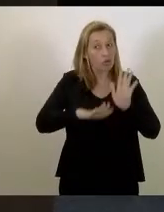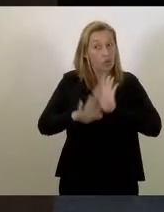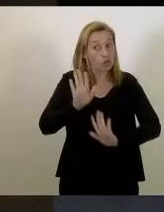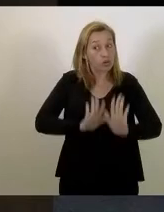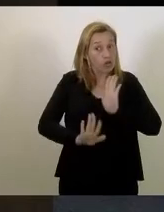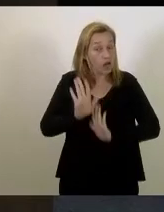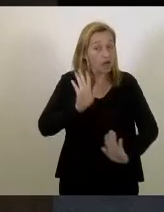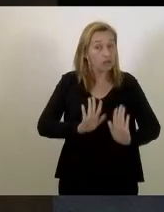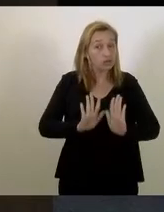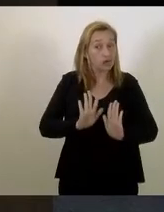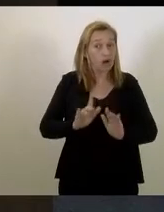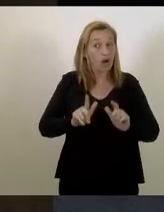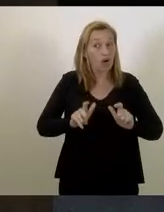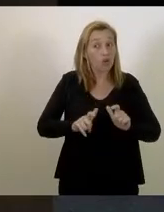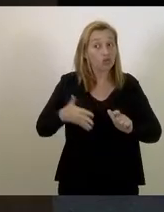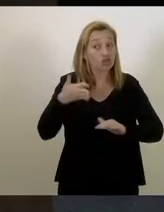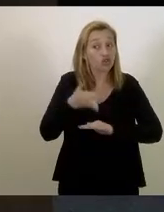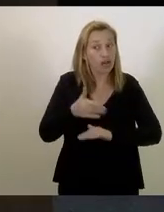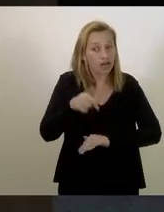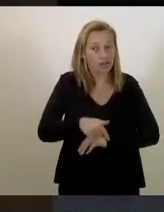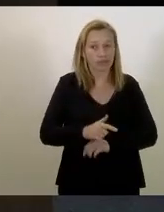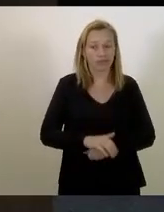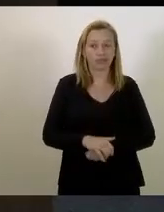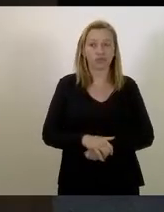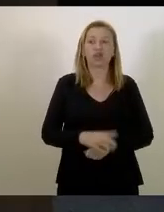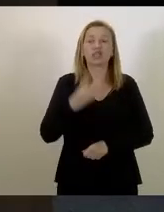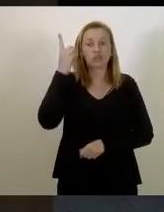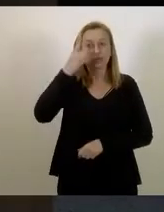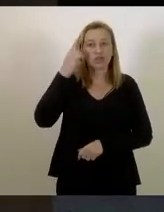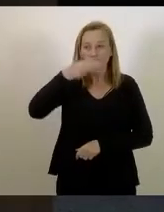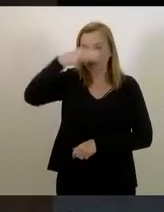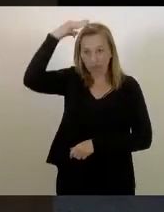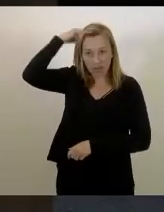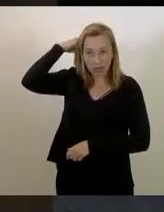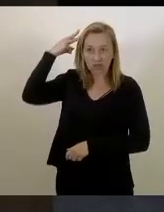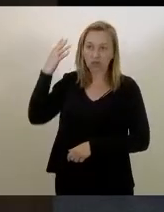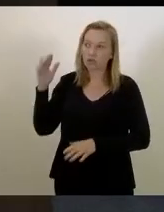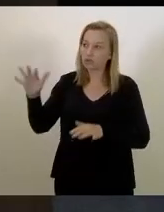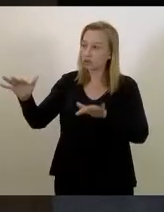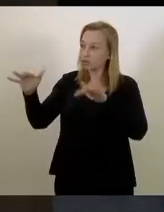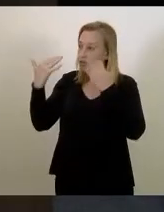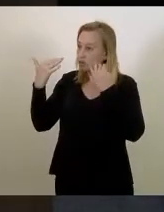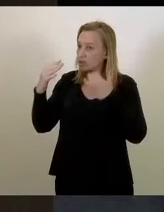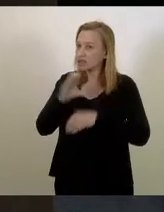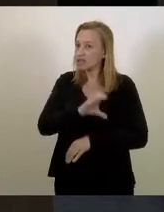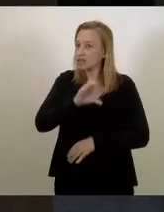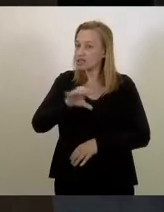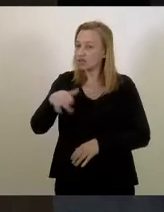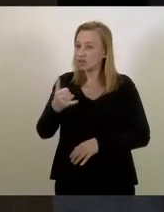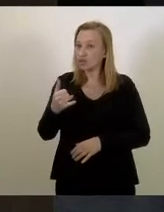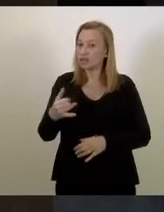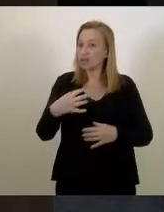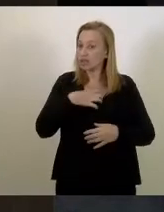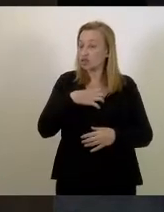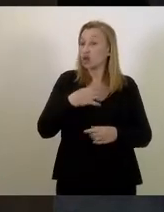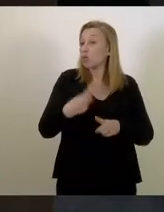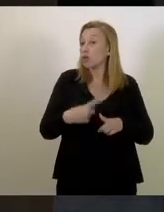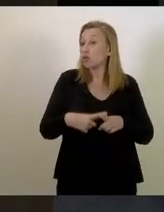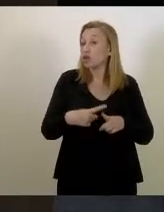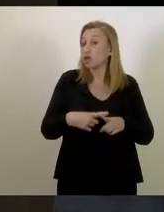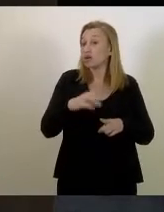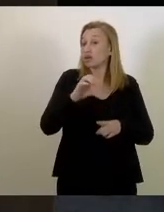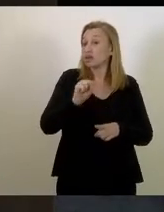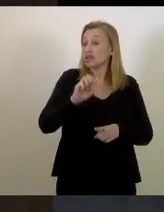sobre o alcance que nós vamos legislar aqui deputado Márcio Pacheco eu chamo a atenção da CCJ nesse sentido porque o consórcio